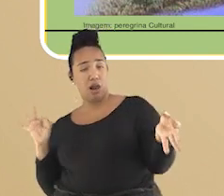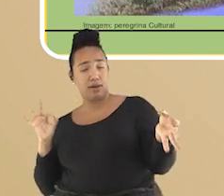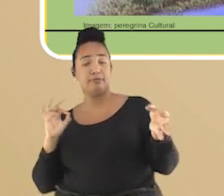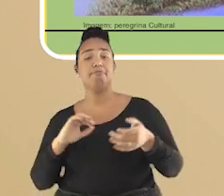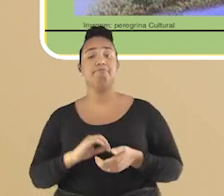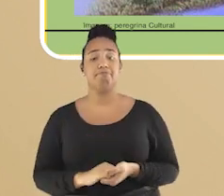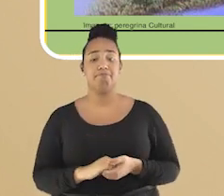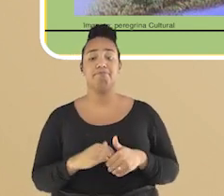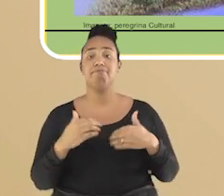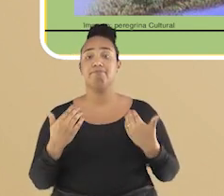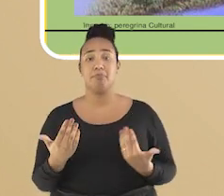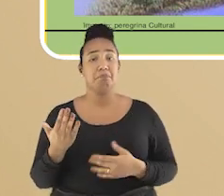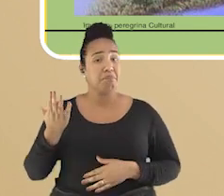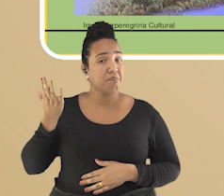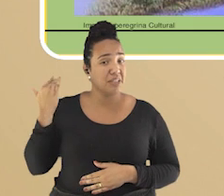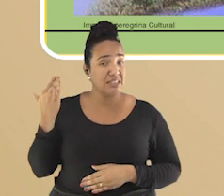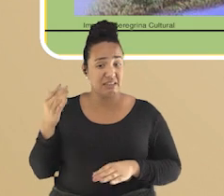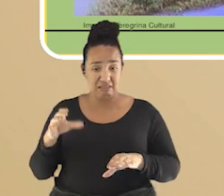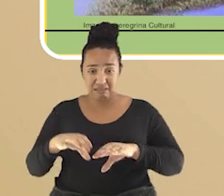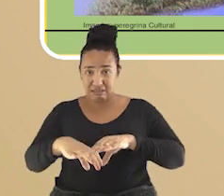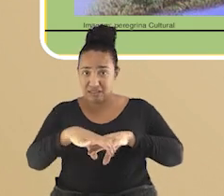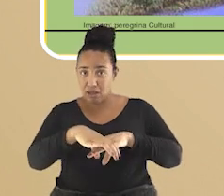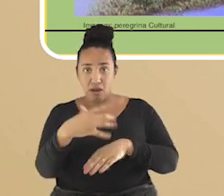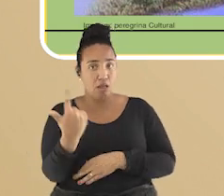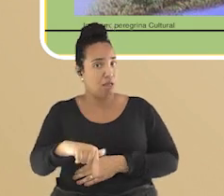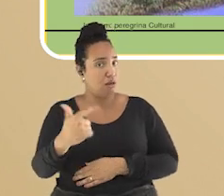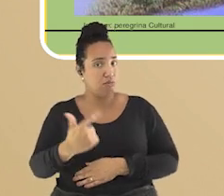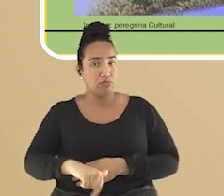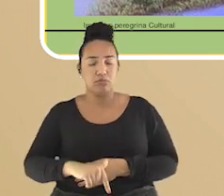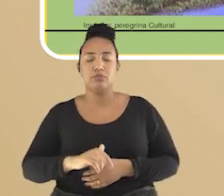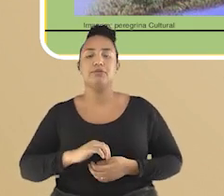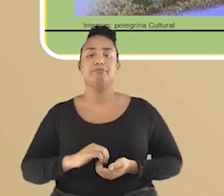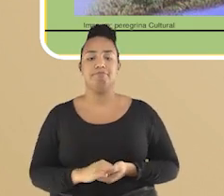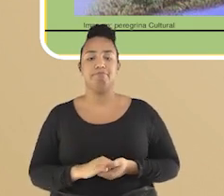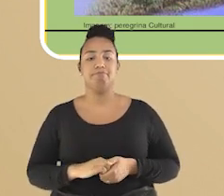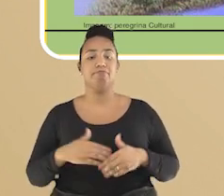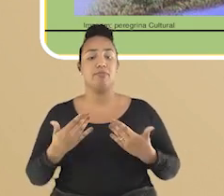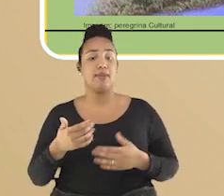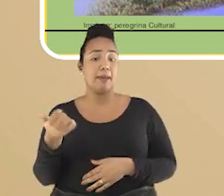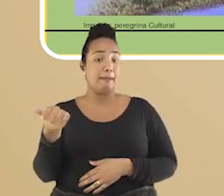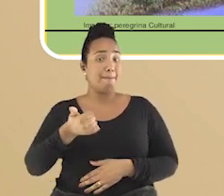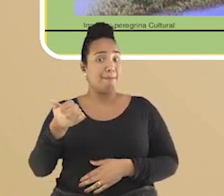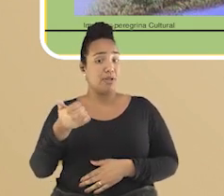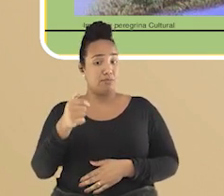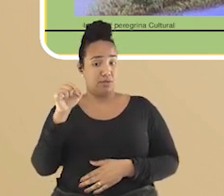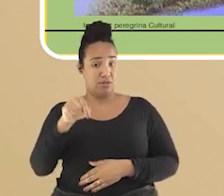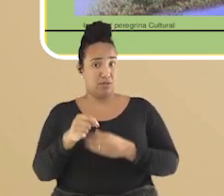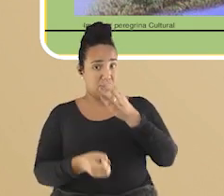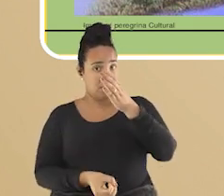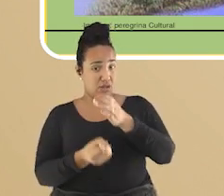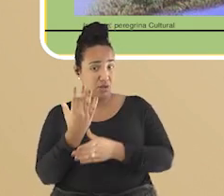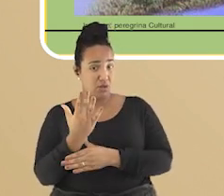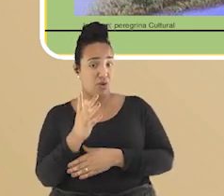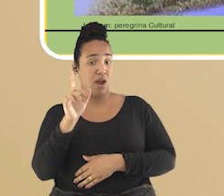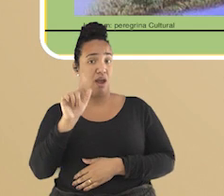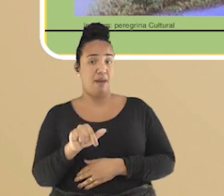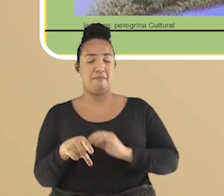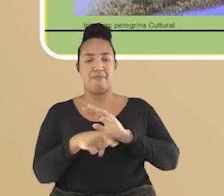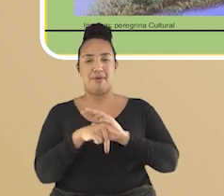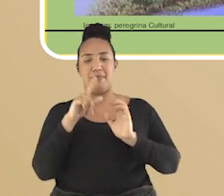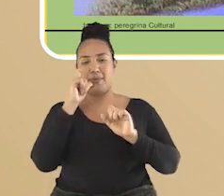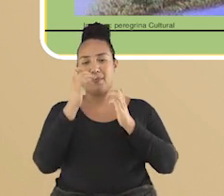dos tempos, nem calçados eles tinham. O primeiro meio de transporte criado foi o